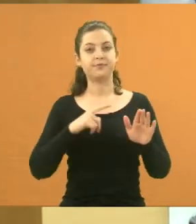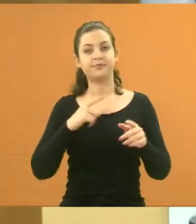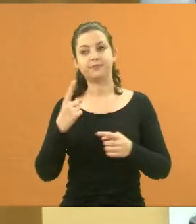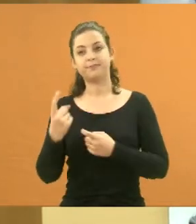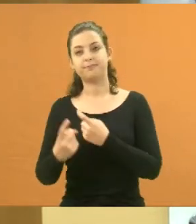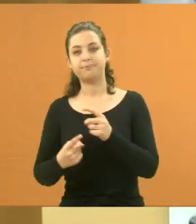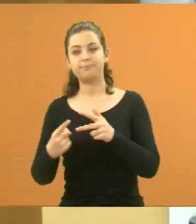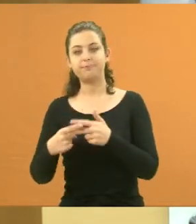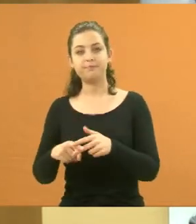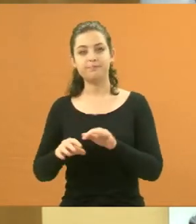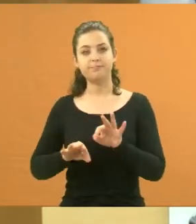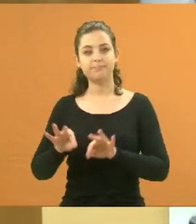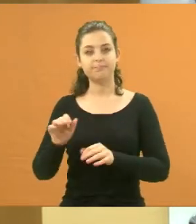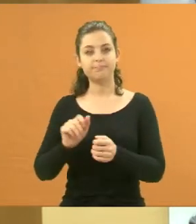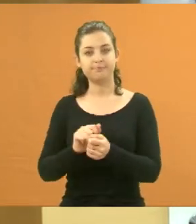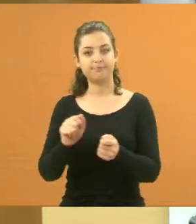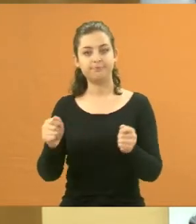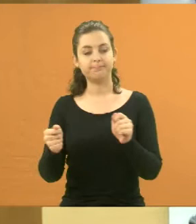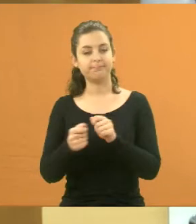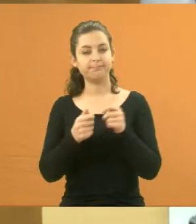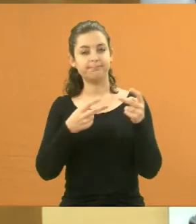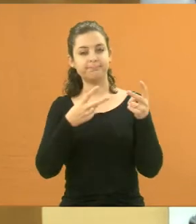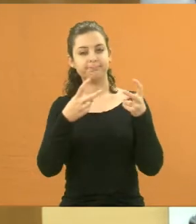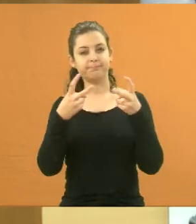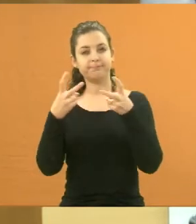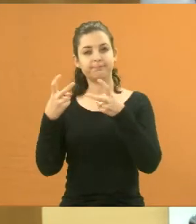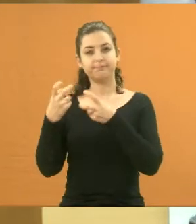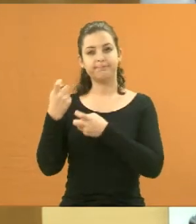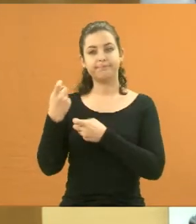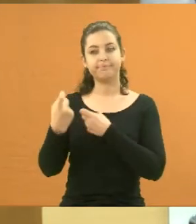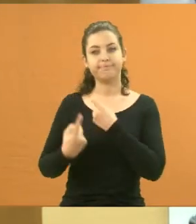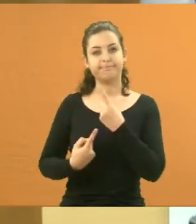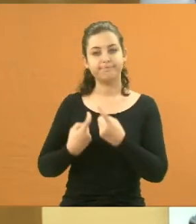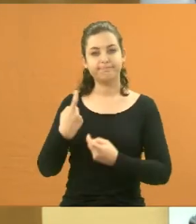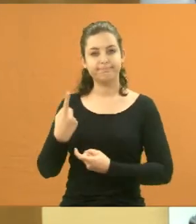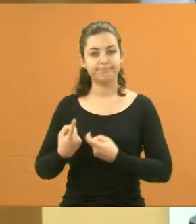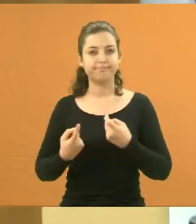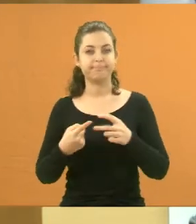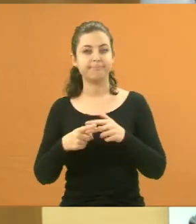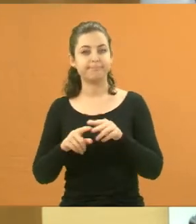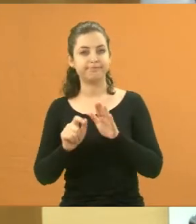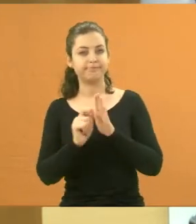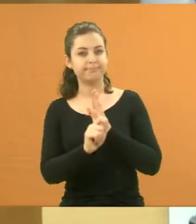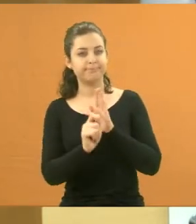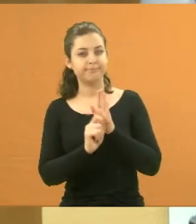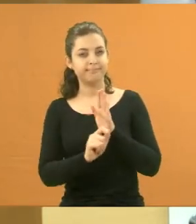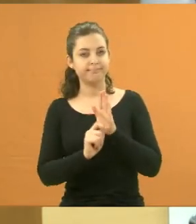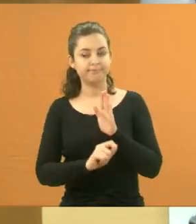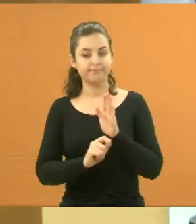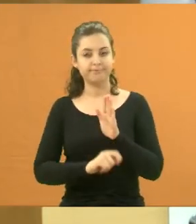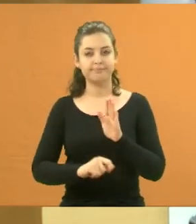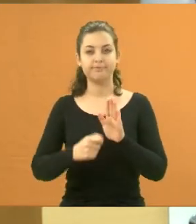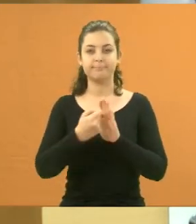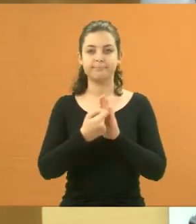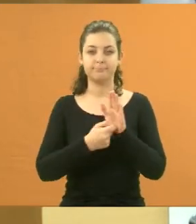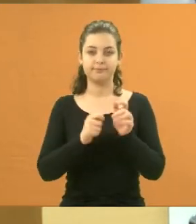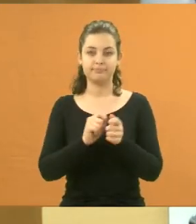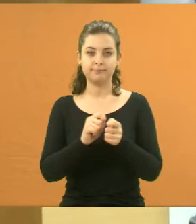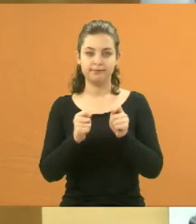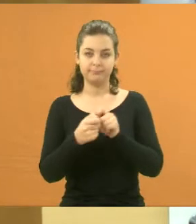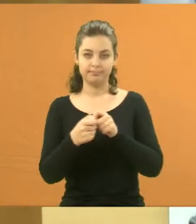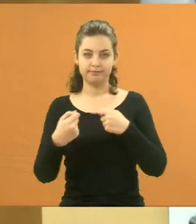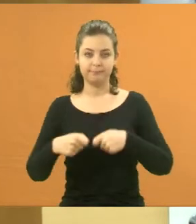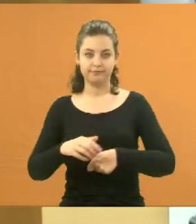modificações a ser feitas, porque a gente vê mesmo que tem algumas correções a fazer. Né? Então, aqui fica